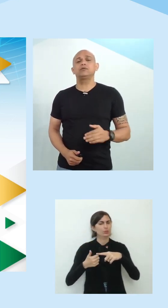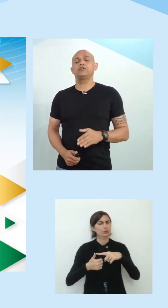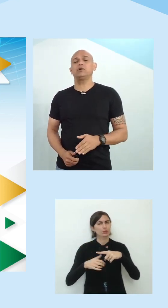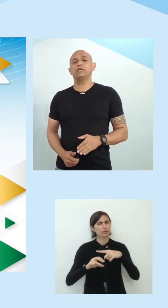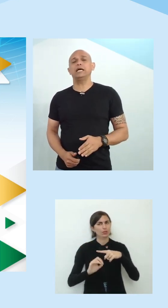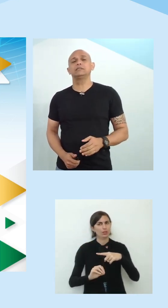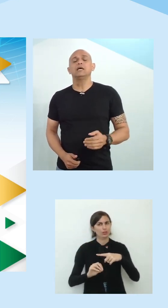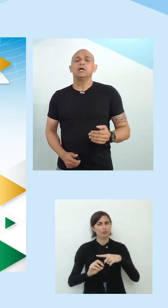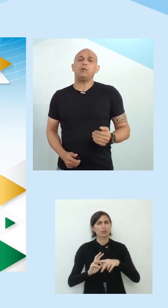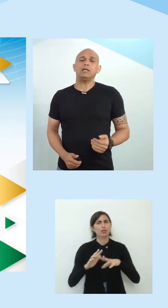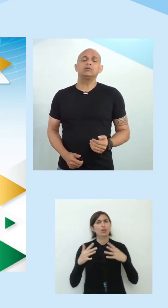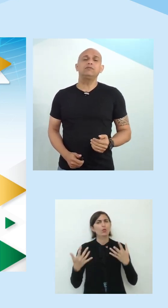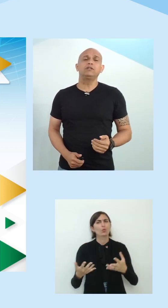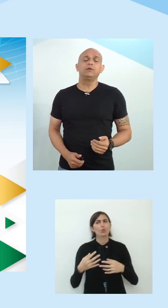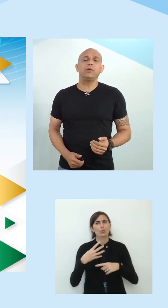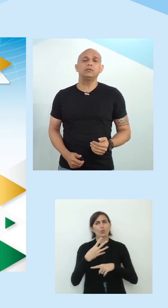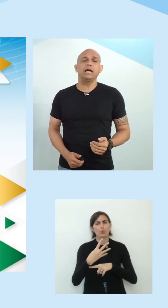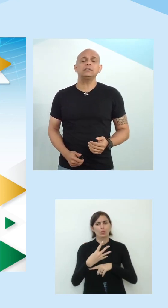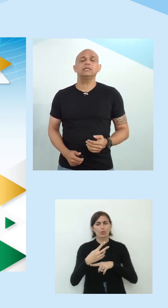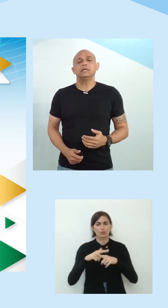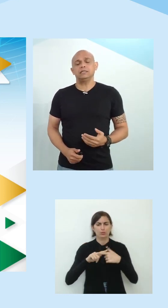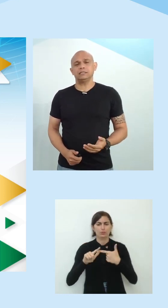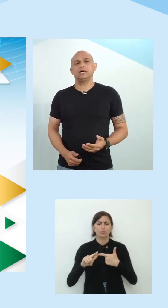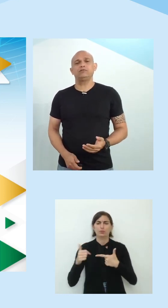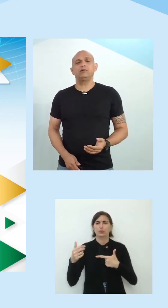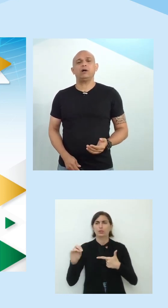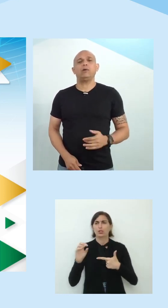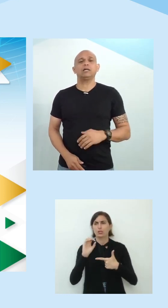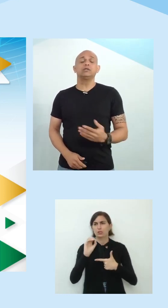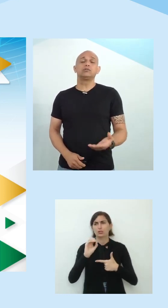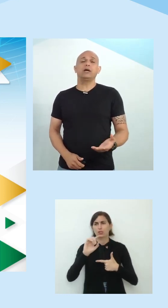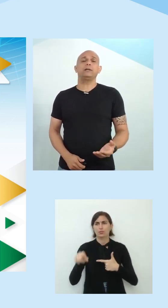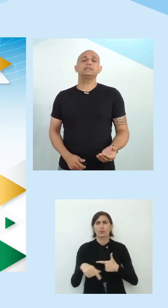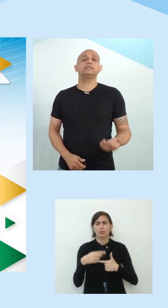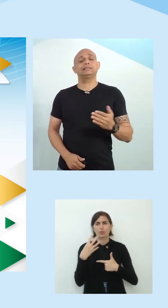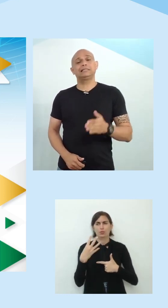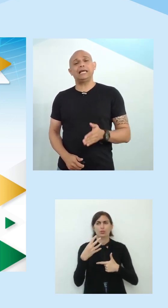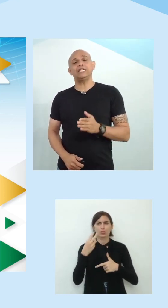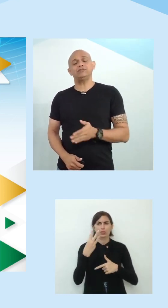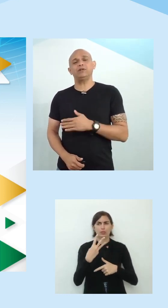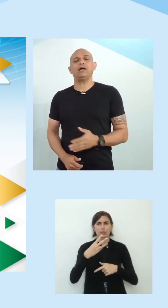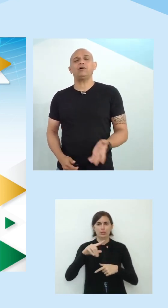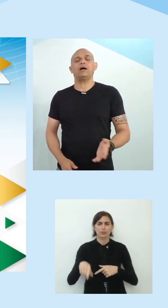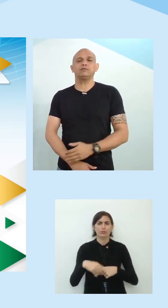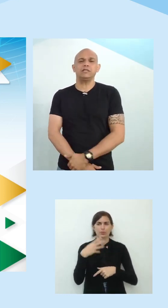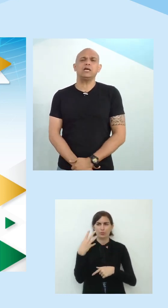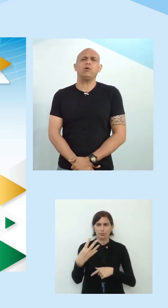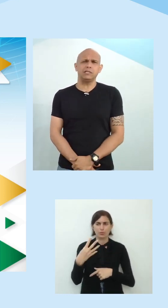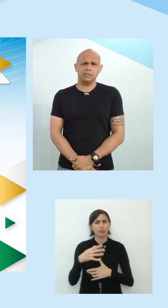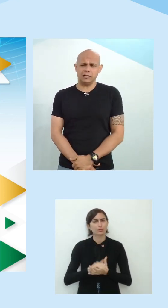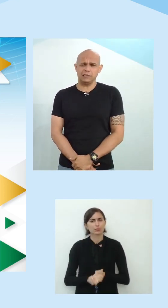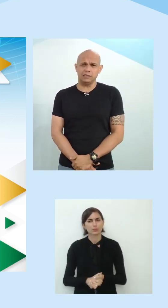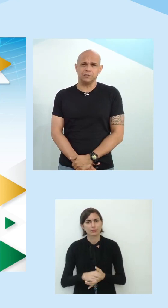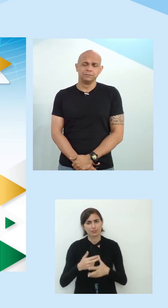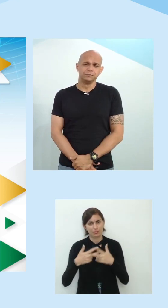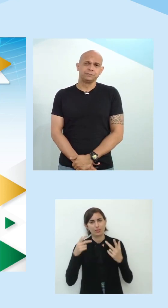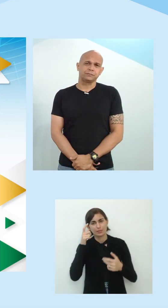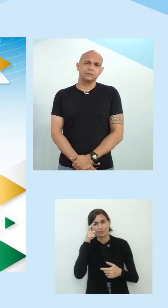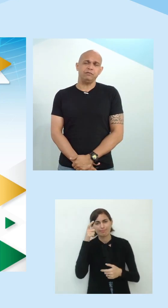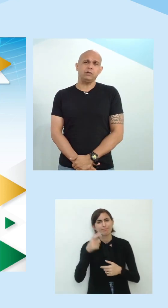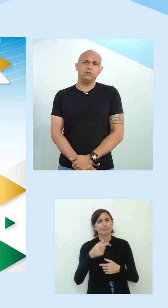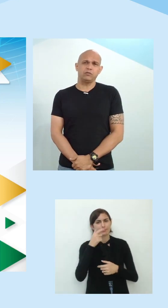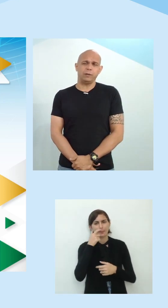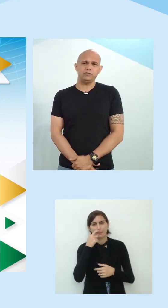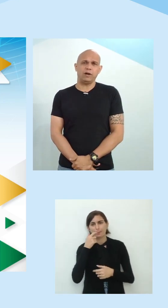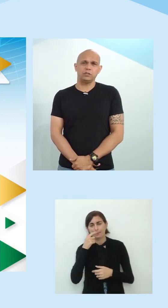era 5, ficou 10. 4 dividido por 10 dá 0,4. Isso representa 3,4. Veja que coisa interessante.